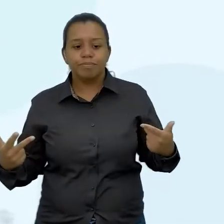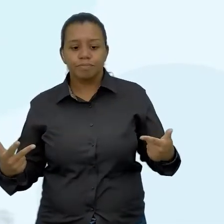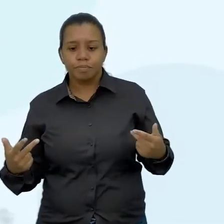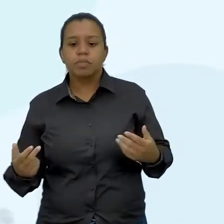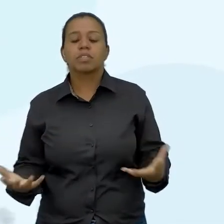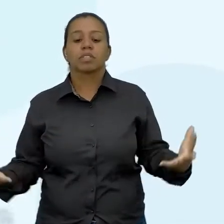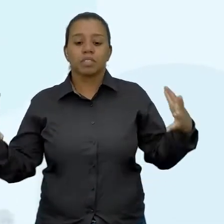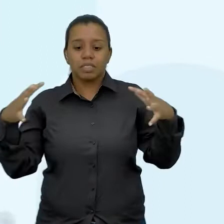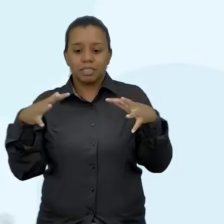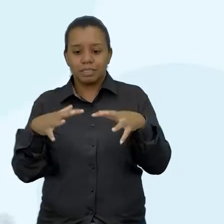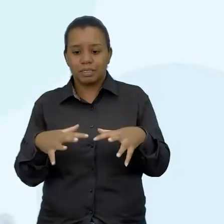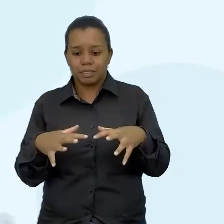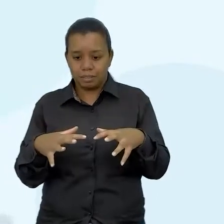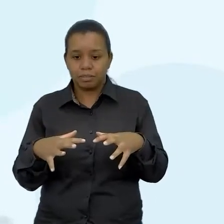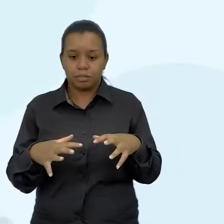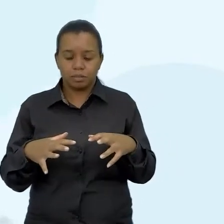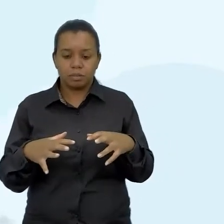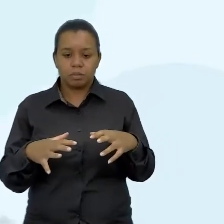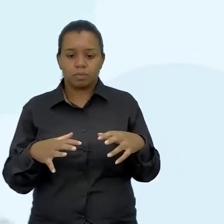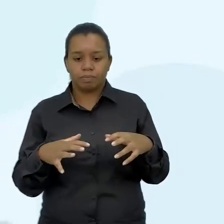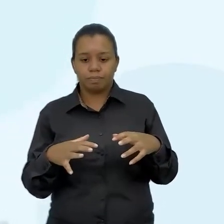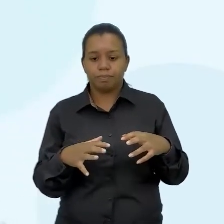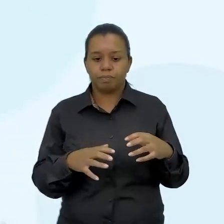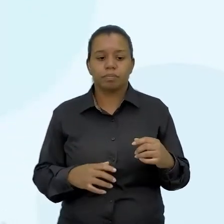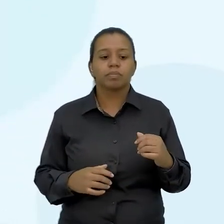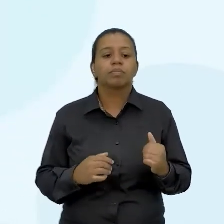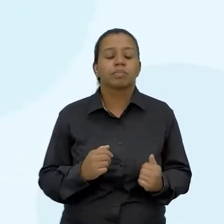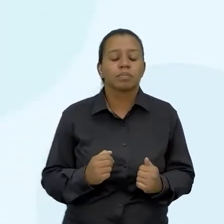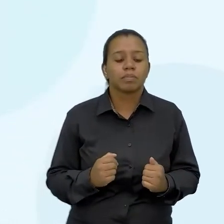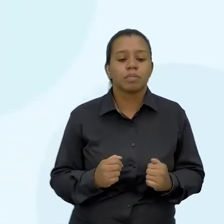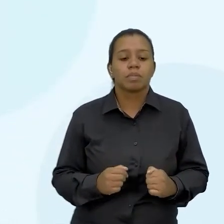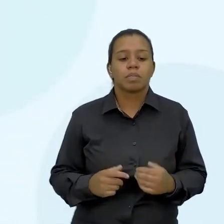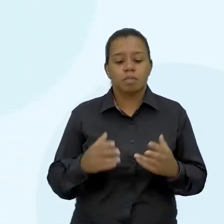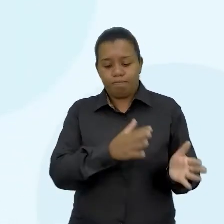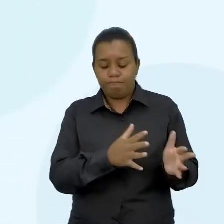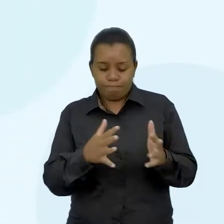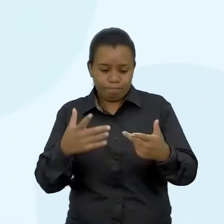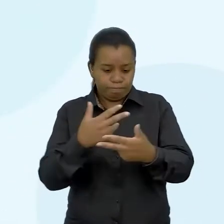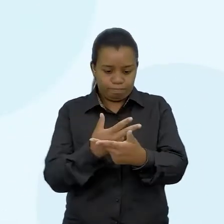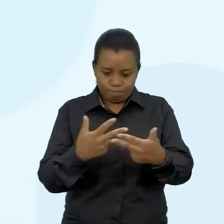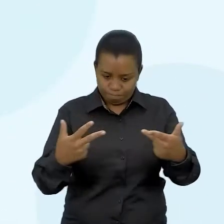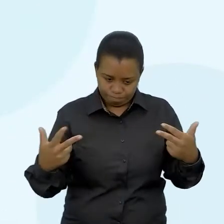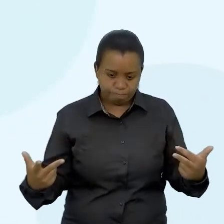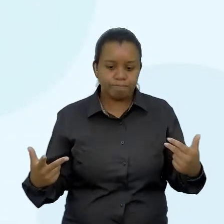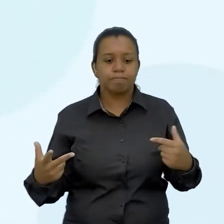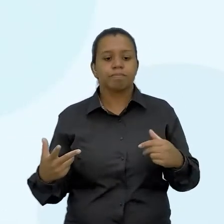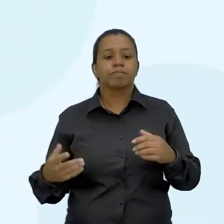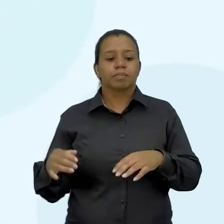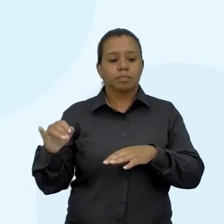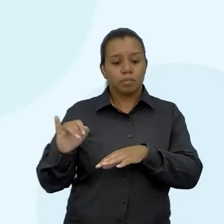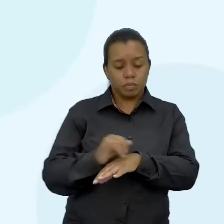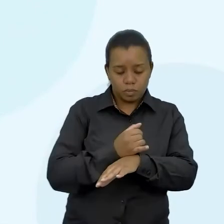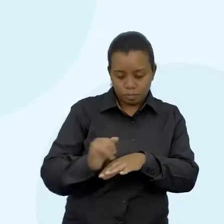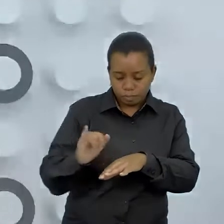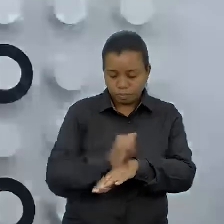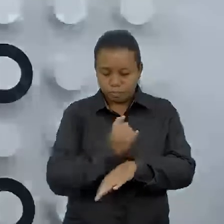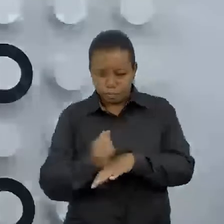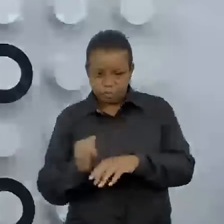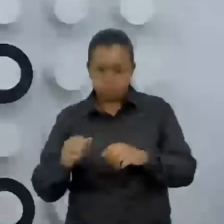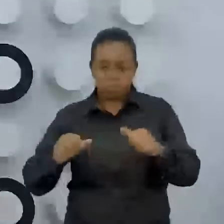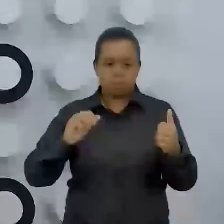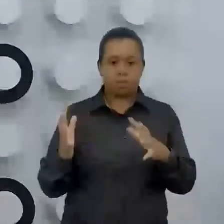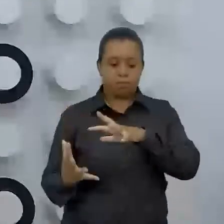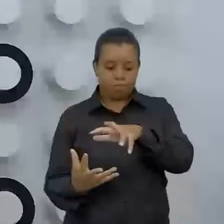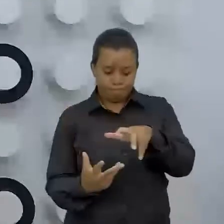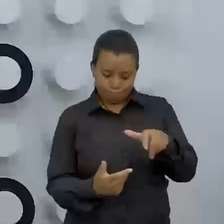dificulta a compreensão do seu funcionamento e as consequências das alterações realizadas pelas ações humanas,